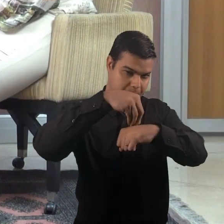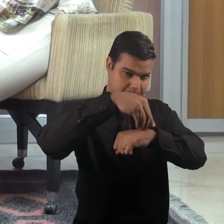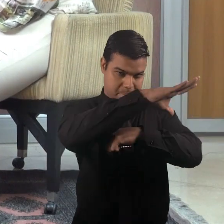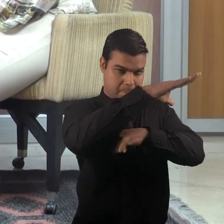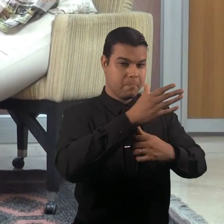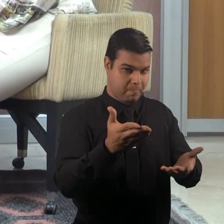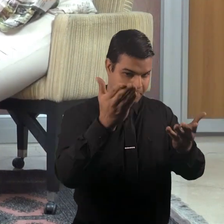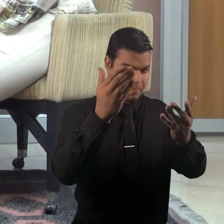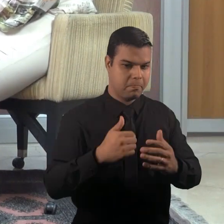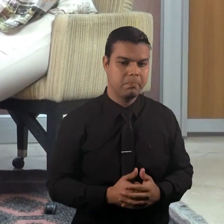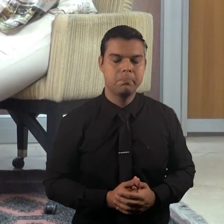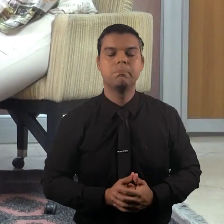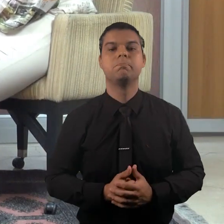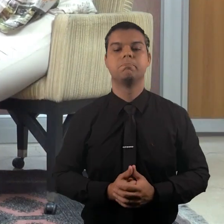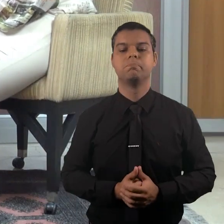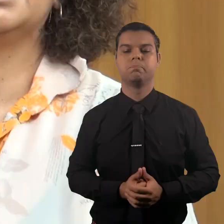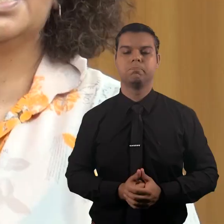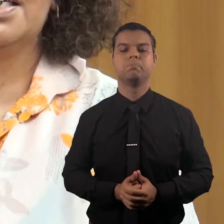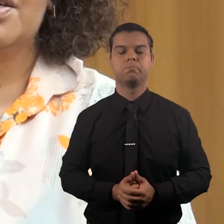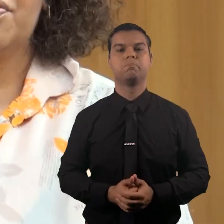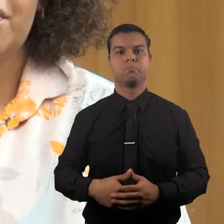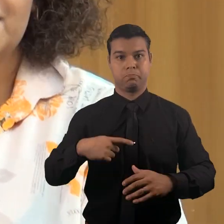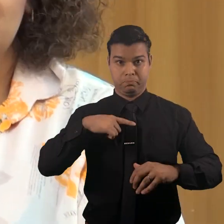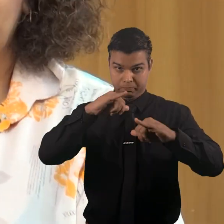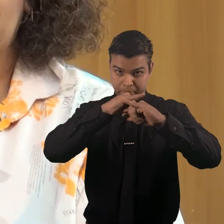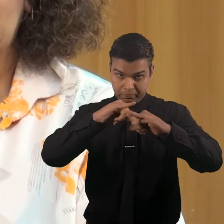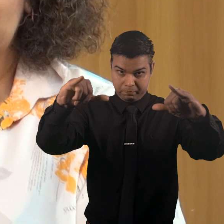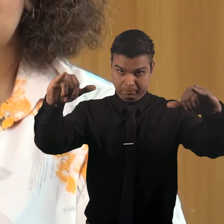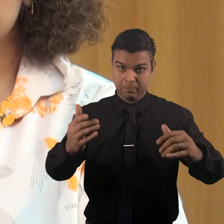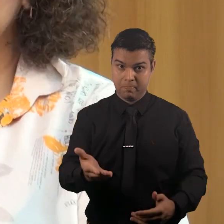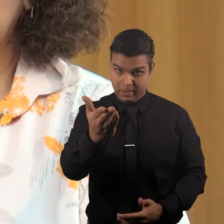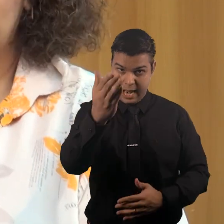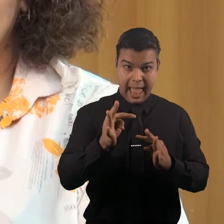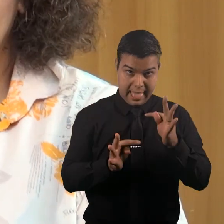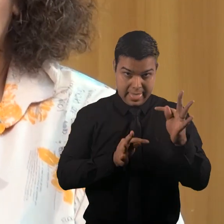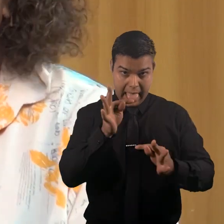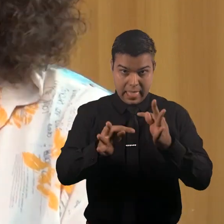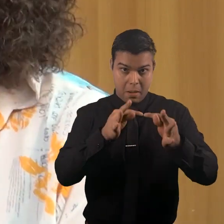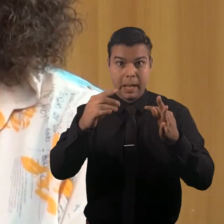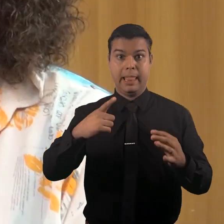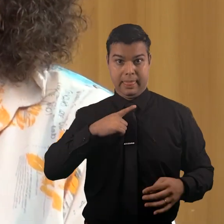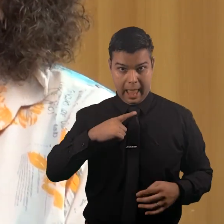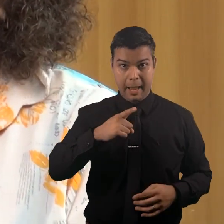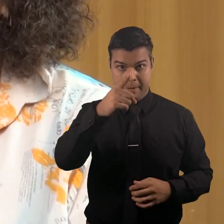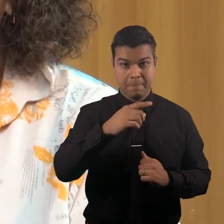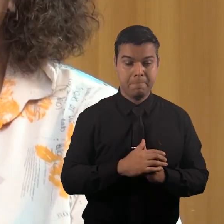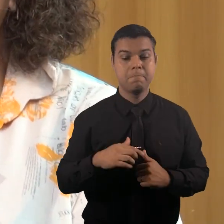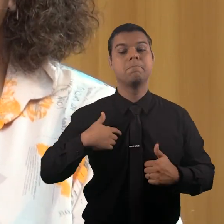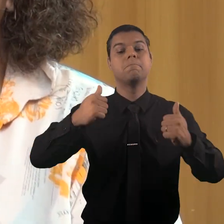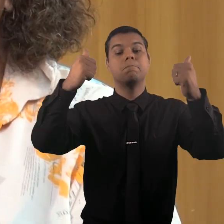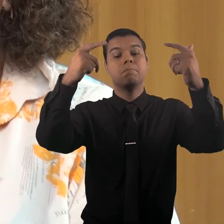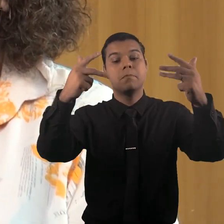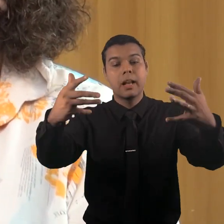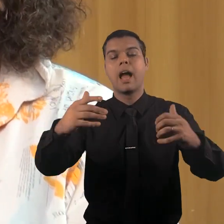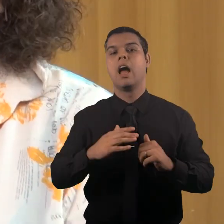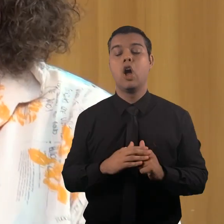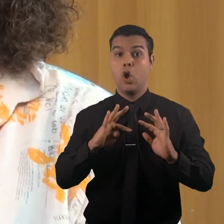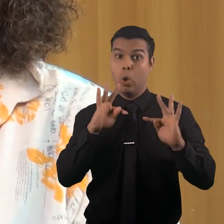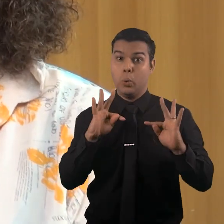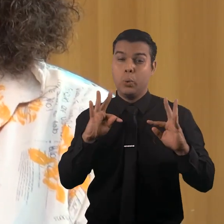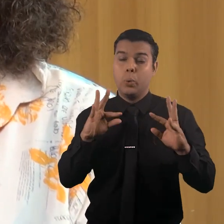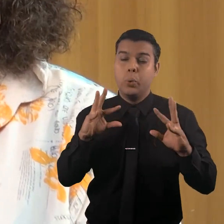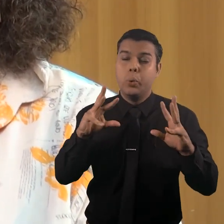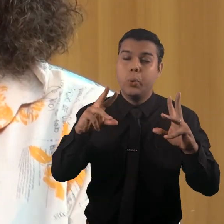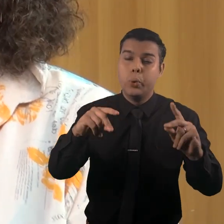uma mensagem para as mulheres que estão em tratamento. Vou dizer para essas mulheres que estão em tratamento que tudo